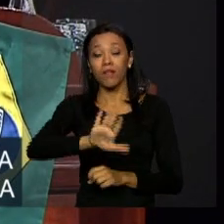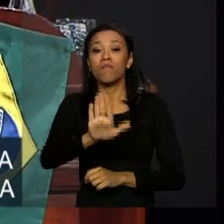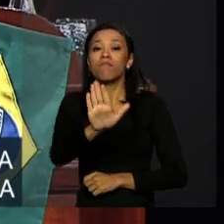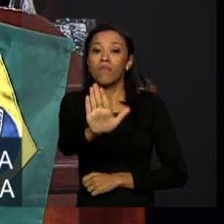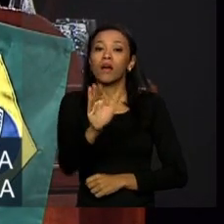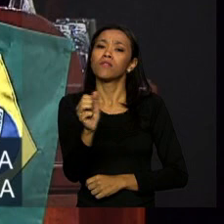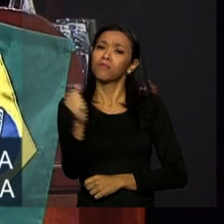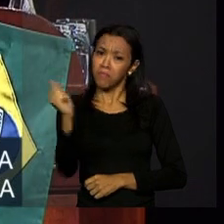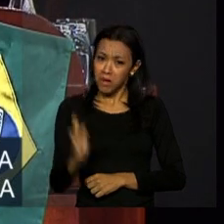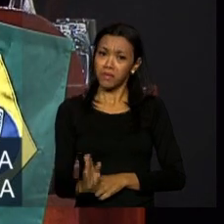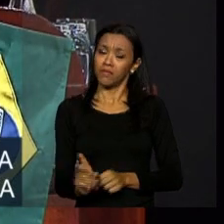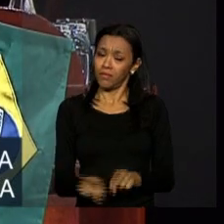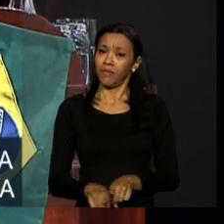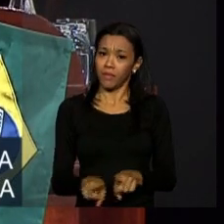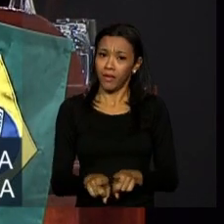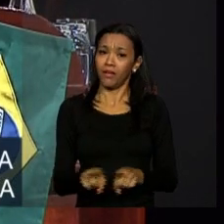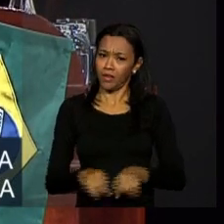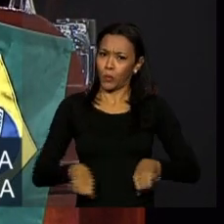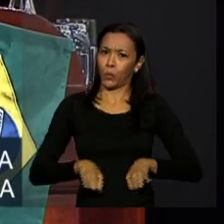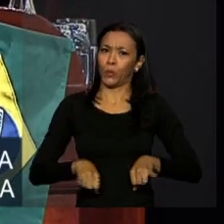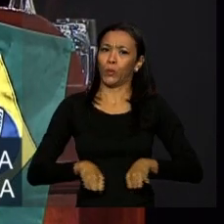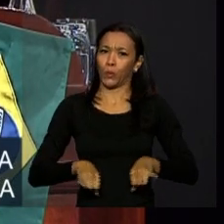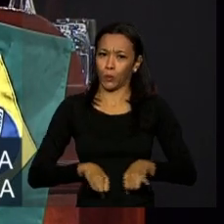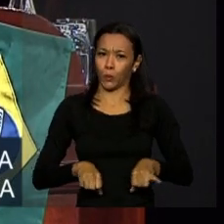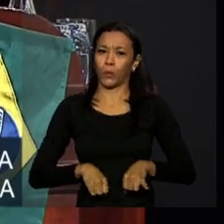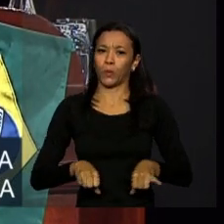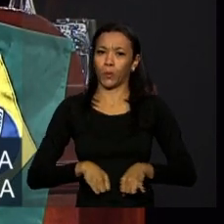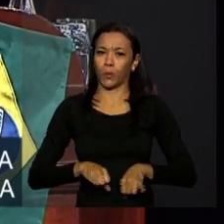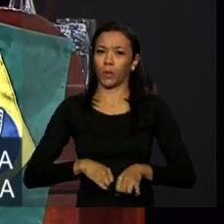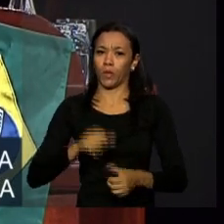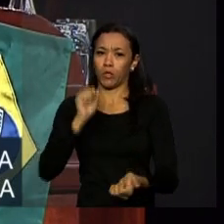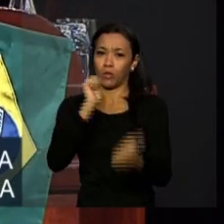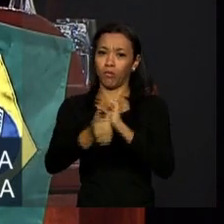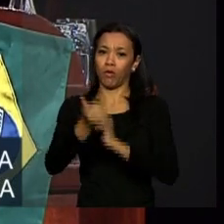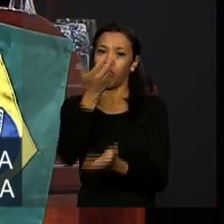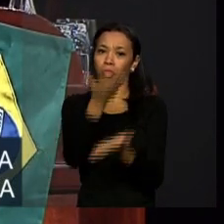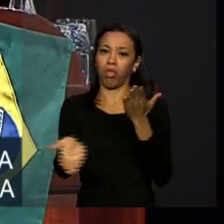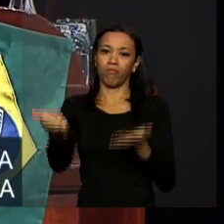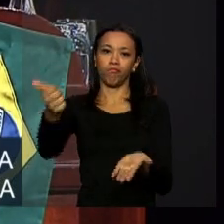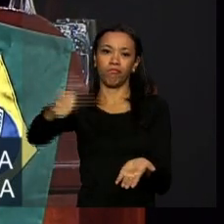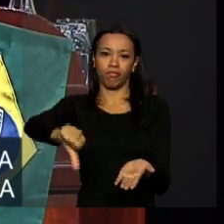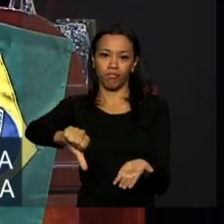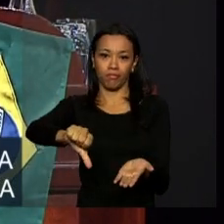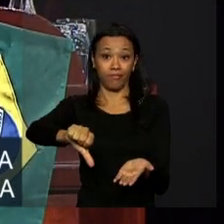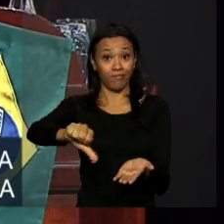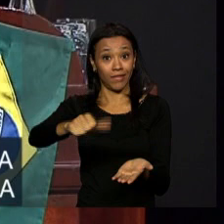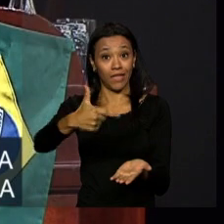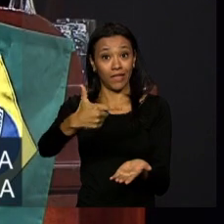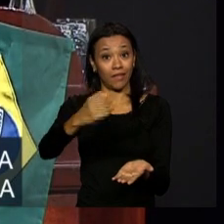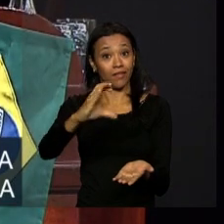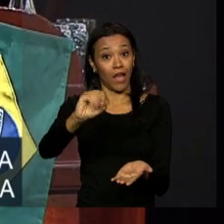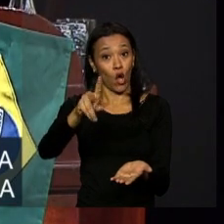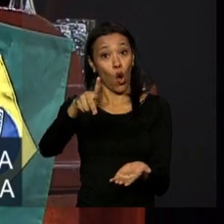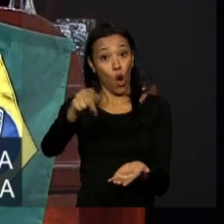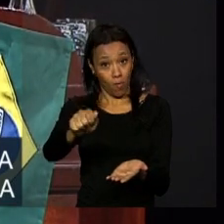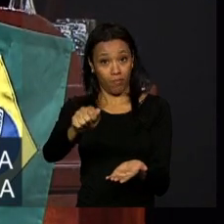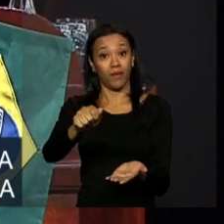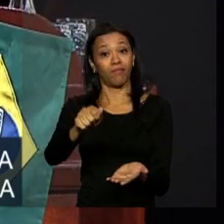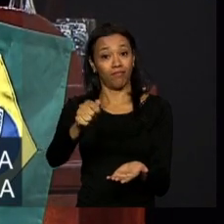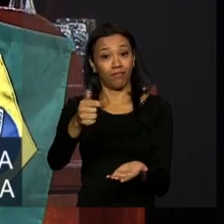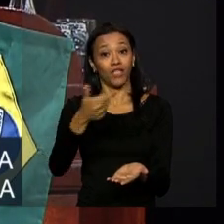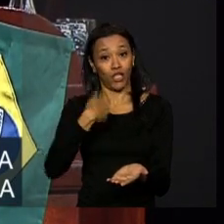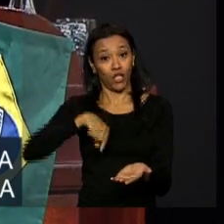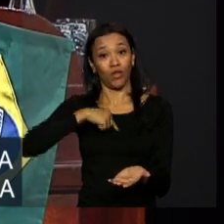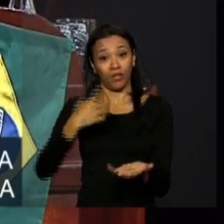Brasil também tem sofrido um resultado que não foi muito satisfat na copa na Copa que nós